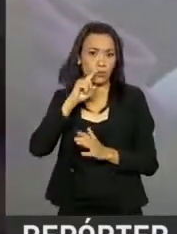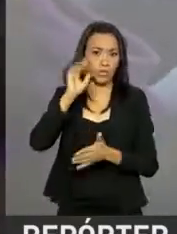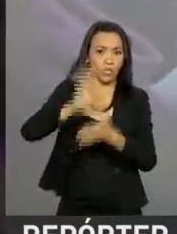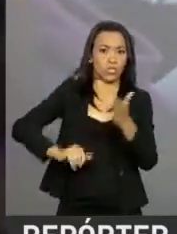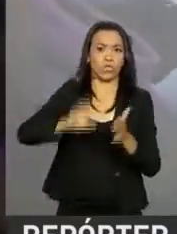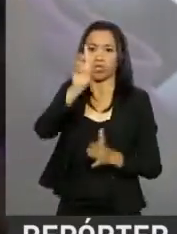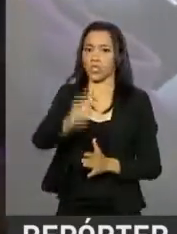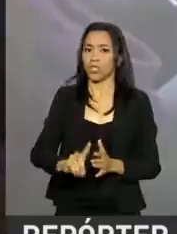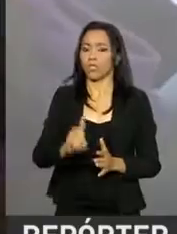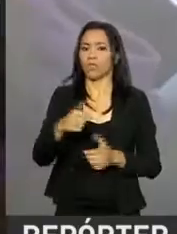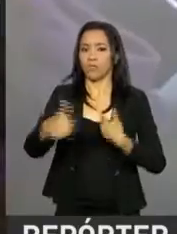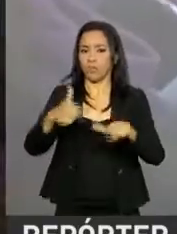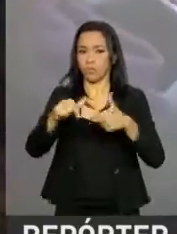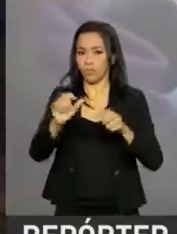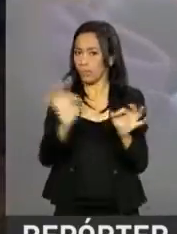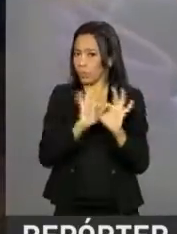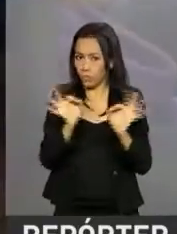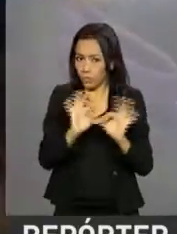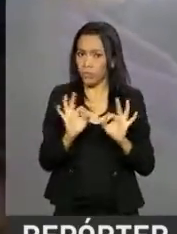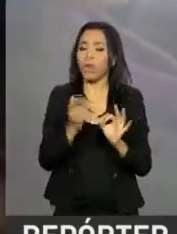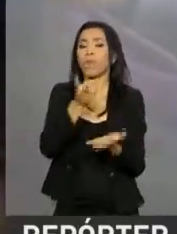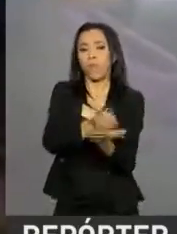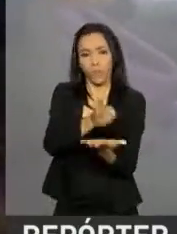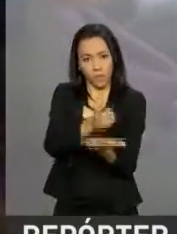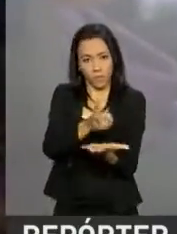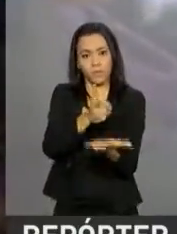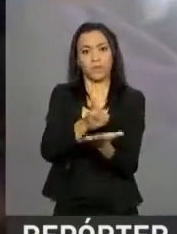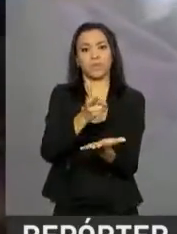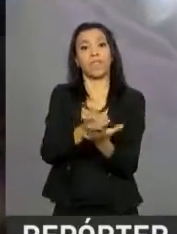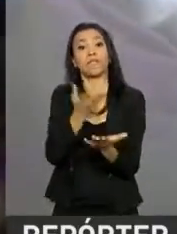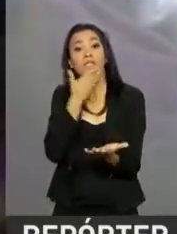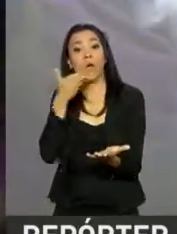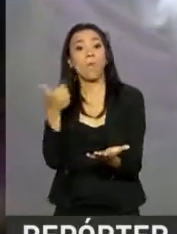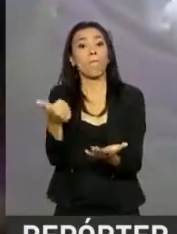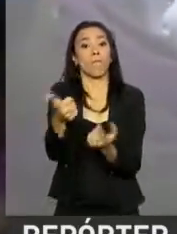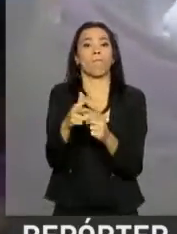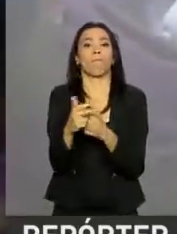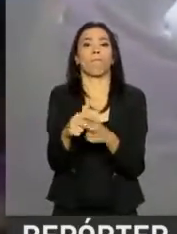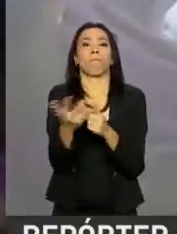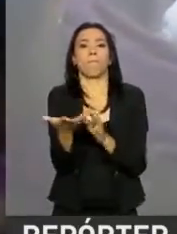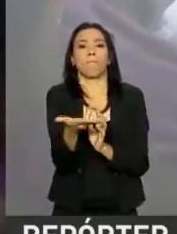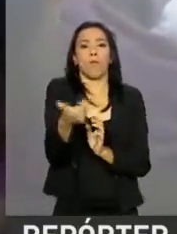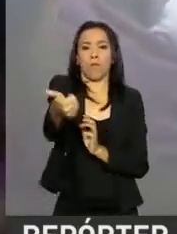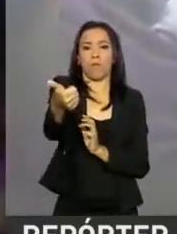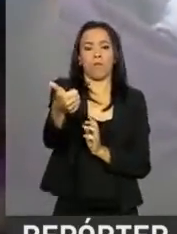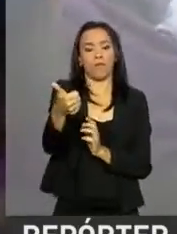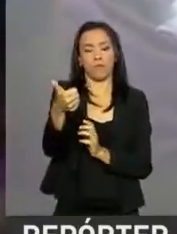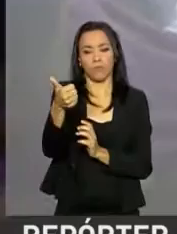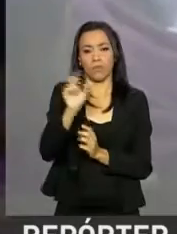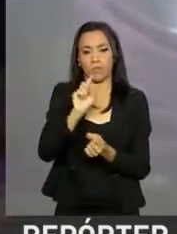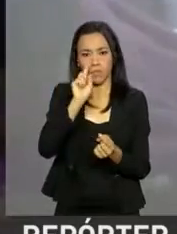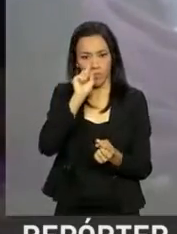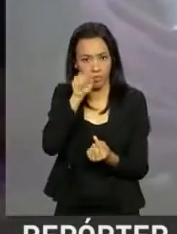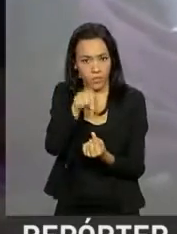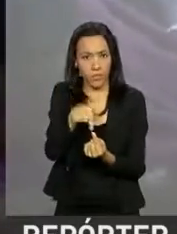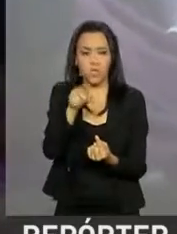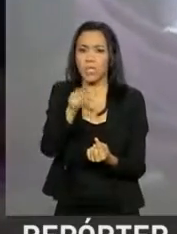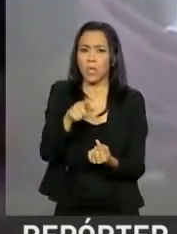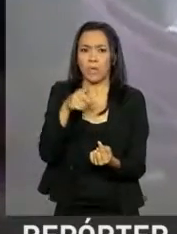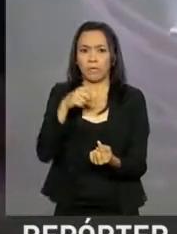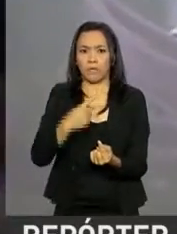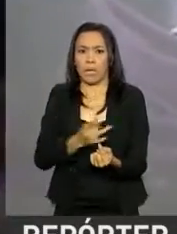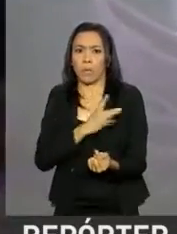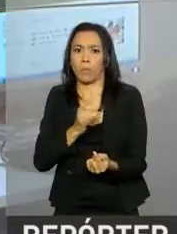os direitos dos trabalhadores serão aprimorados não há risco do trabalhador de